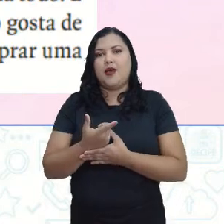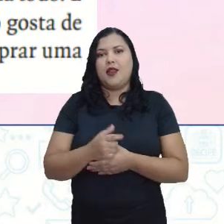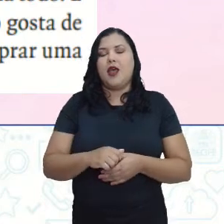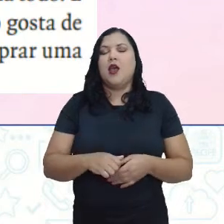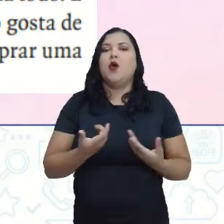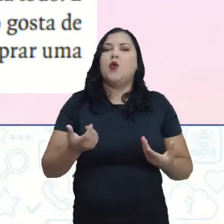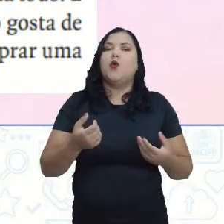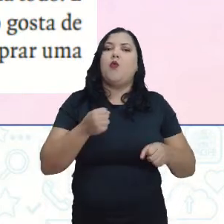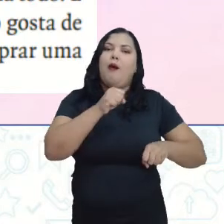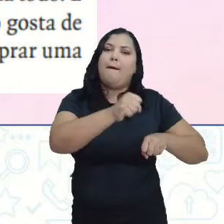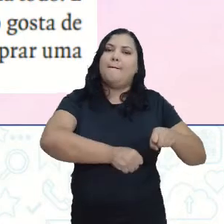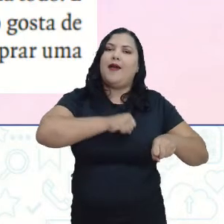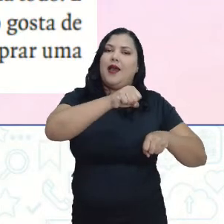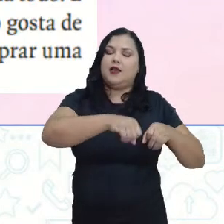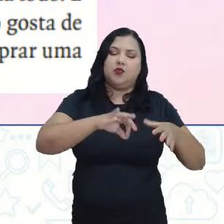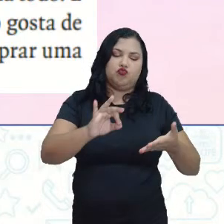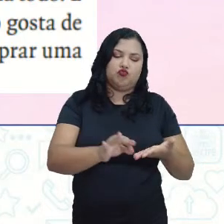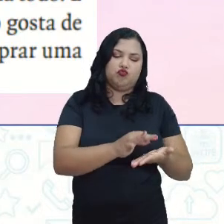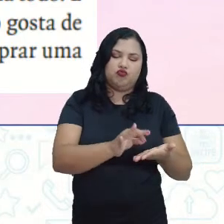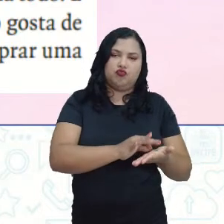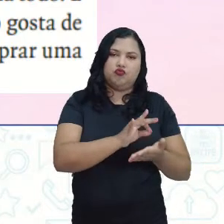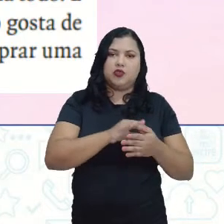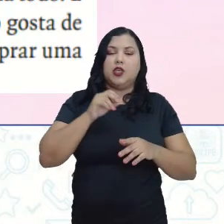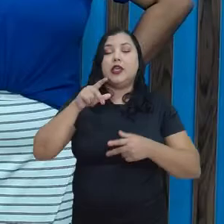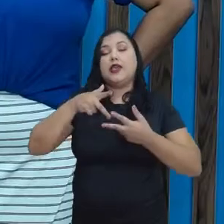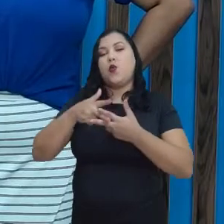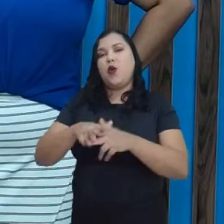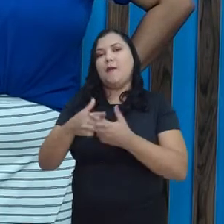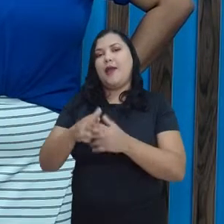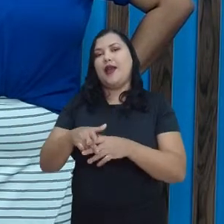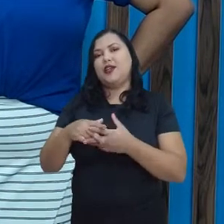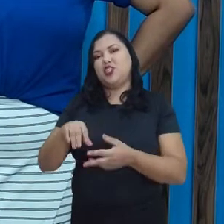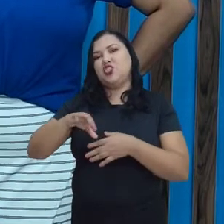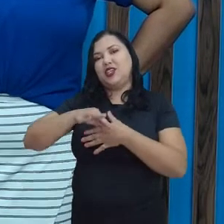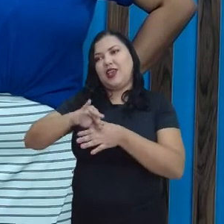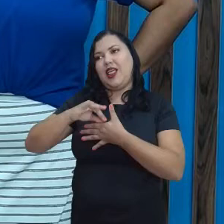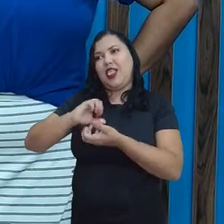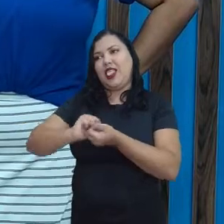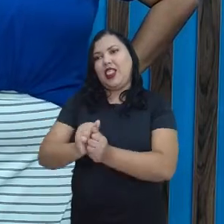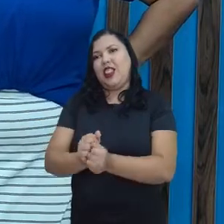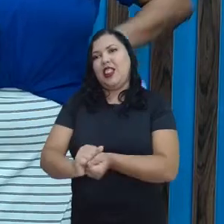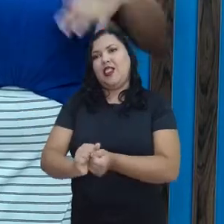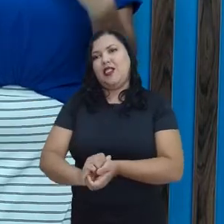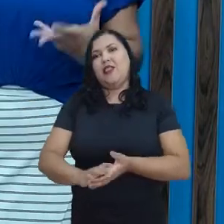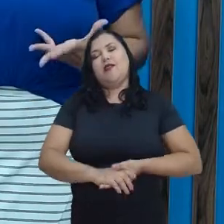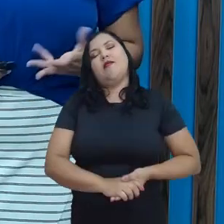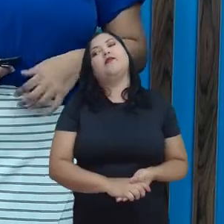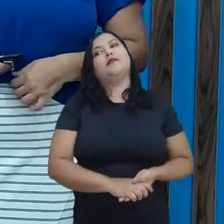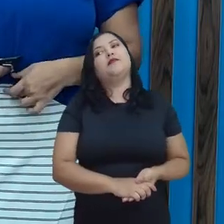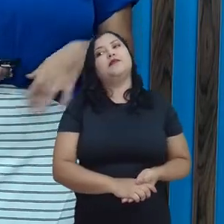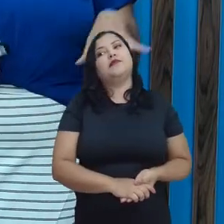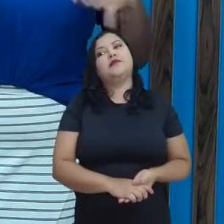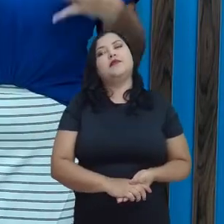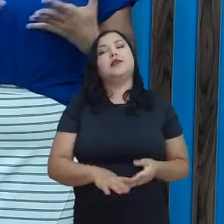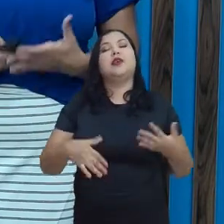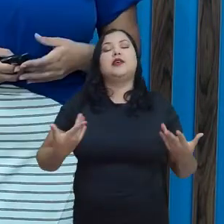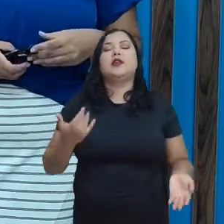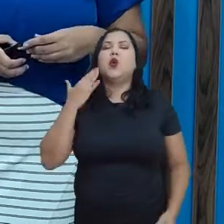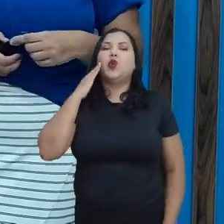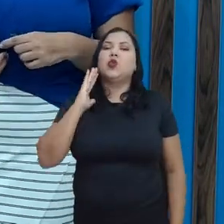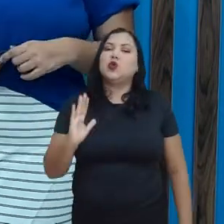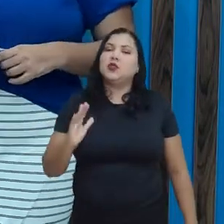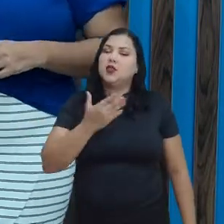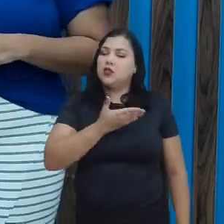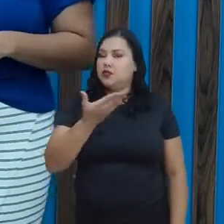carne e uma máquina de costura. Eu não sei vocês, mas todo o